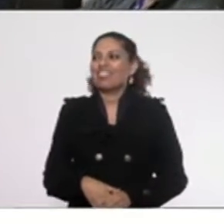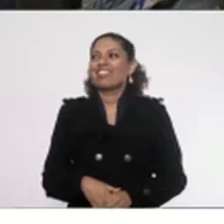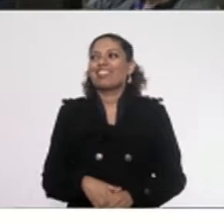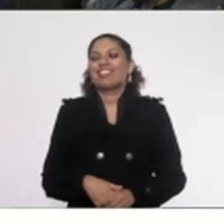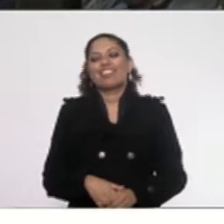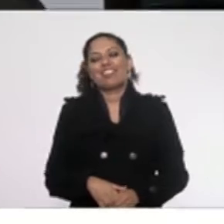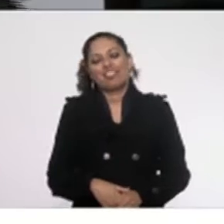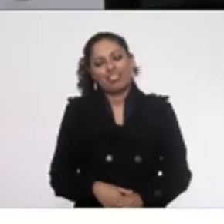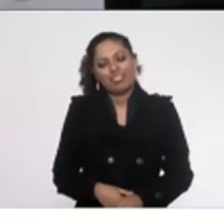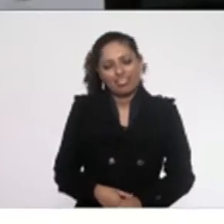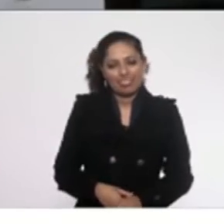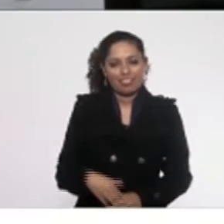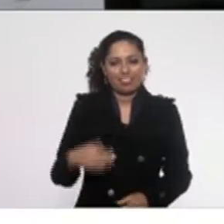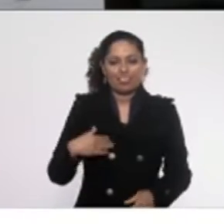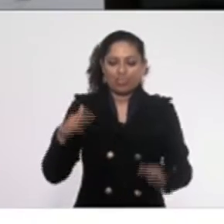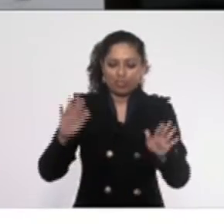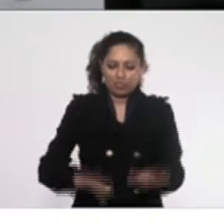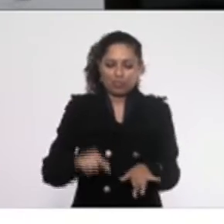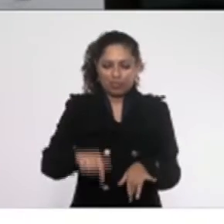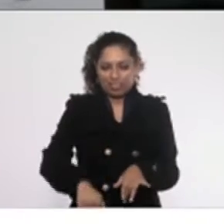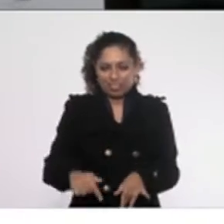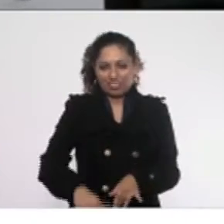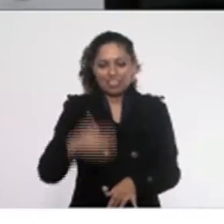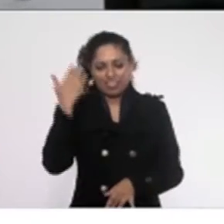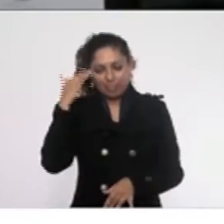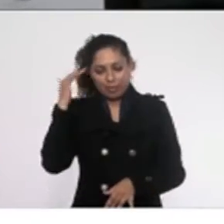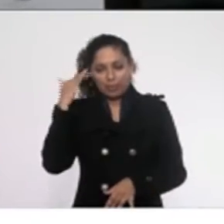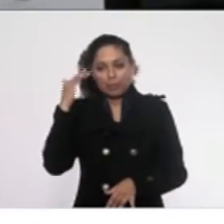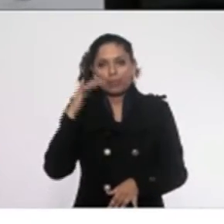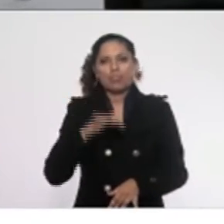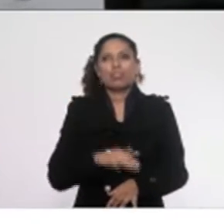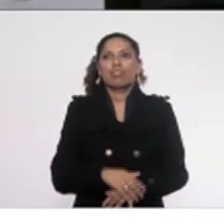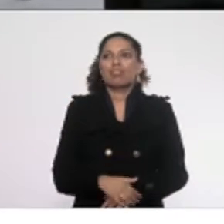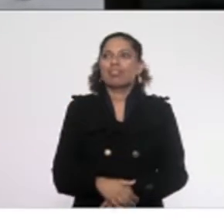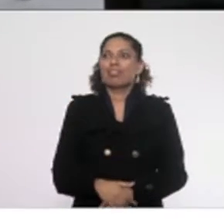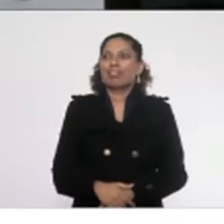eu, desde que eu estou no parlamento, entendo que